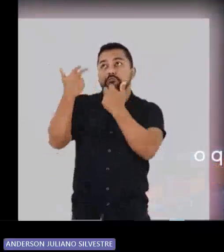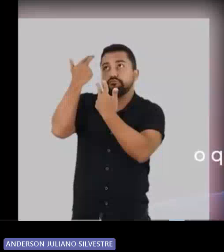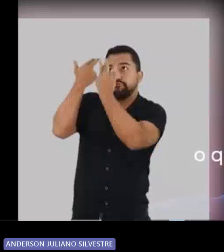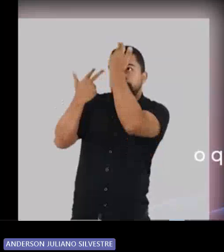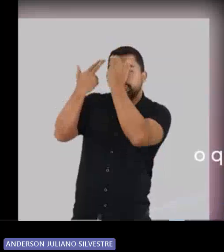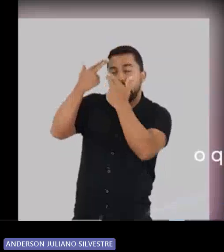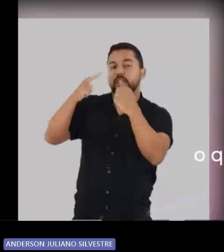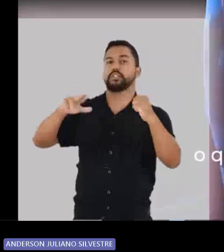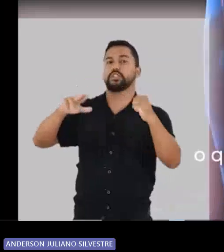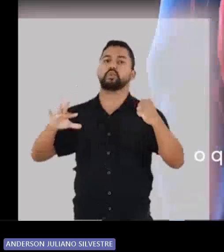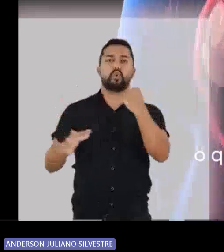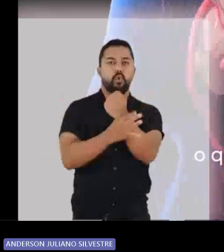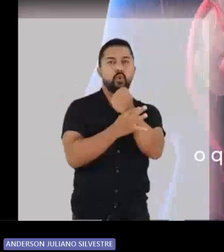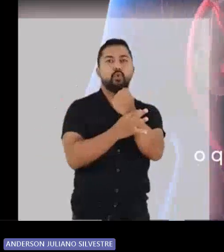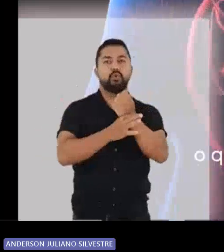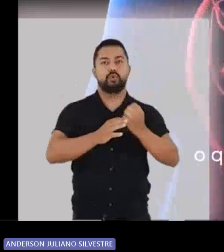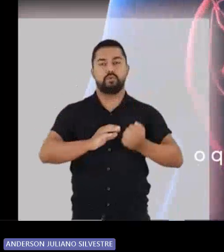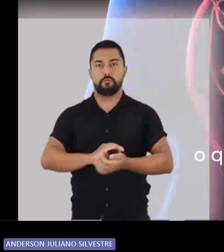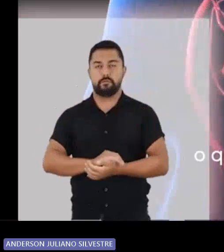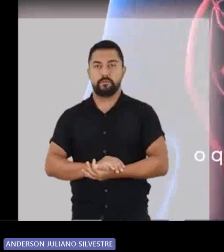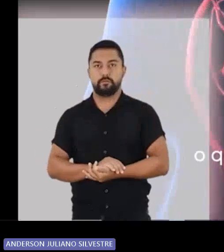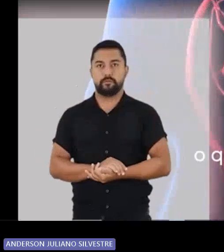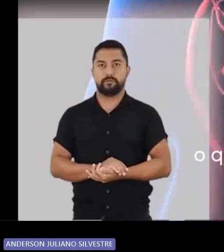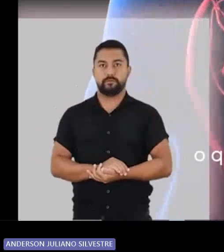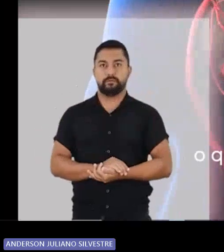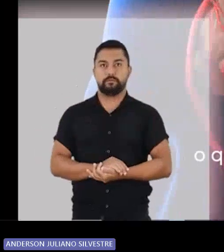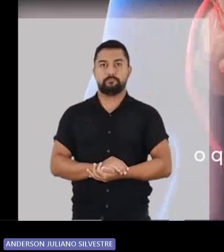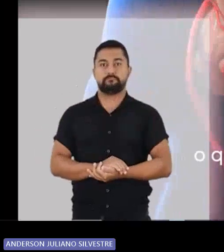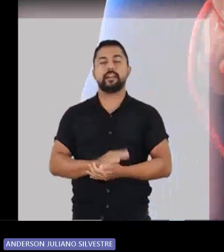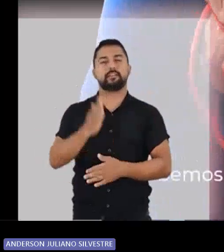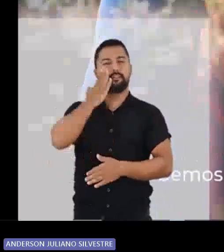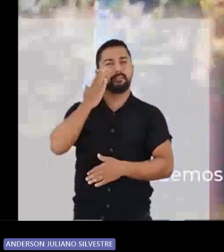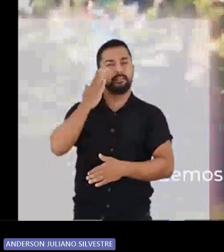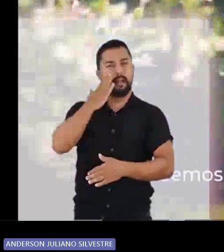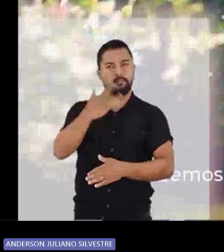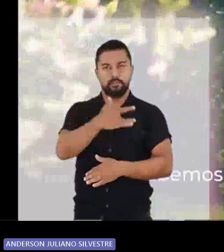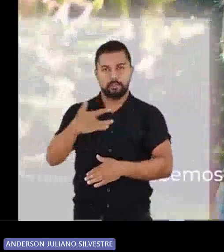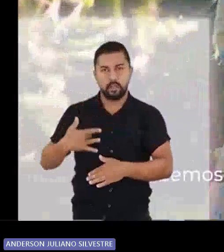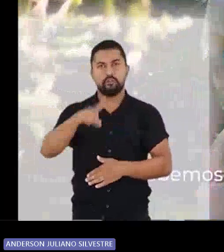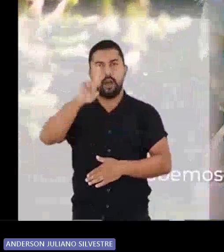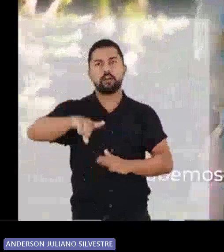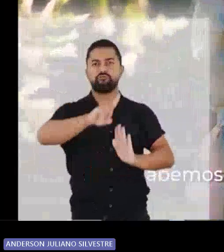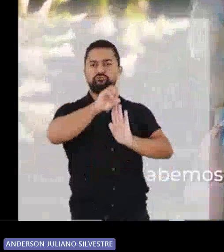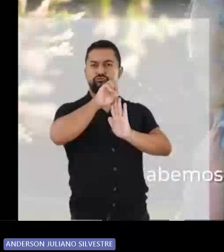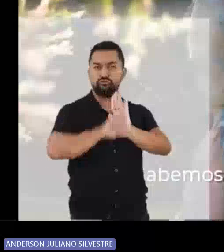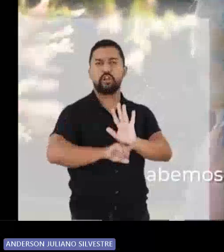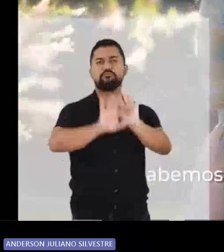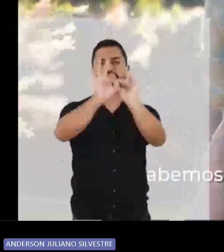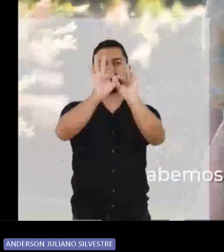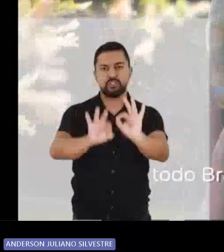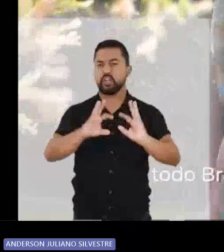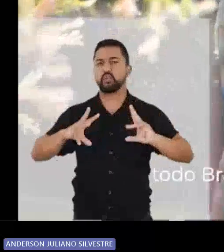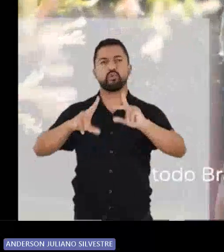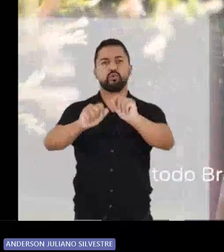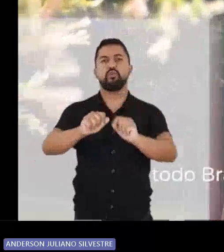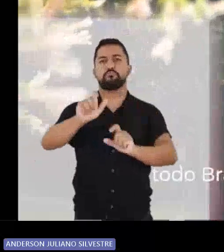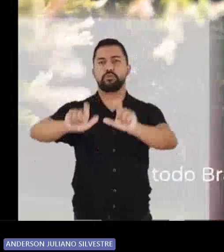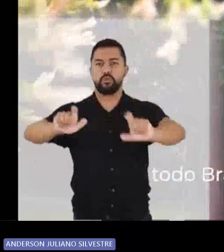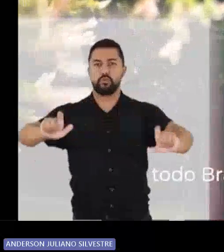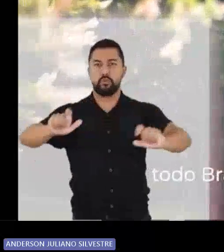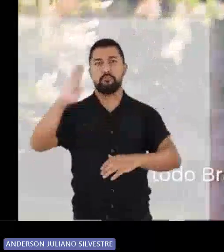que proporciona maior segurança nas angioplastias de carótida. Sabemos que a saúde é um direito fundamental